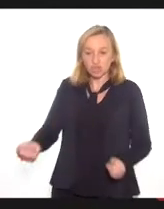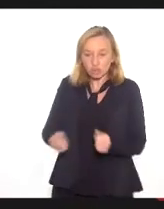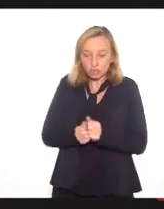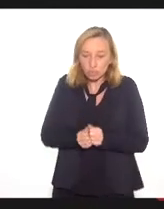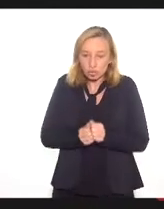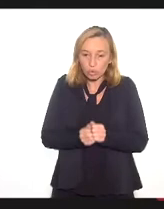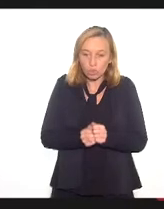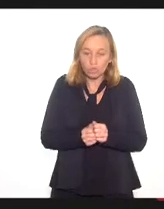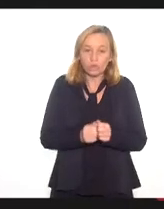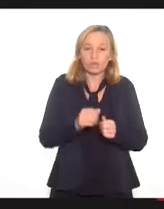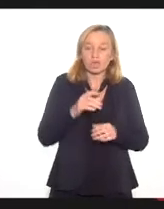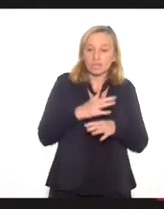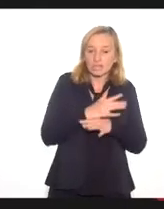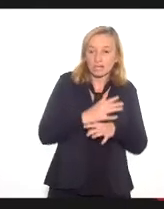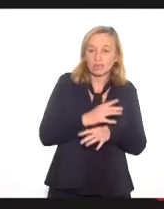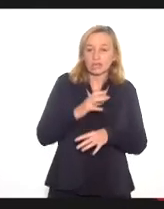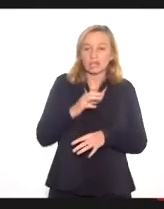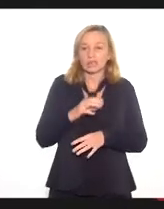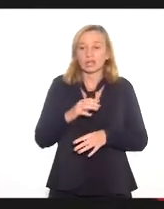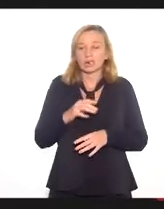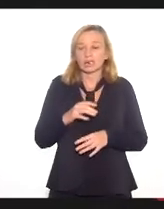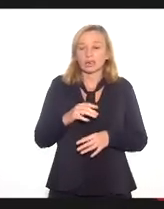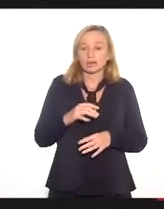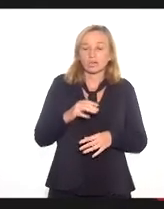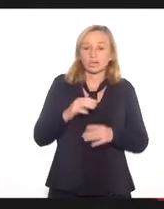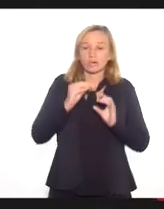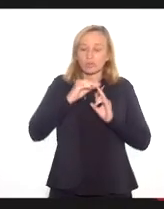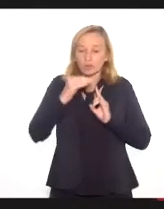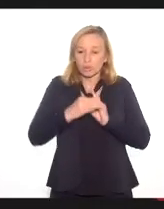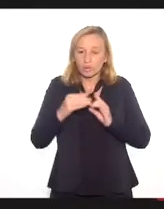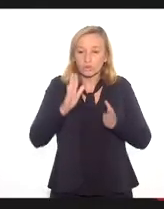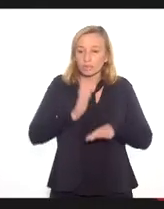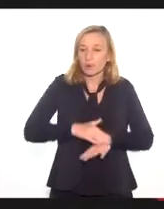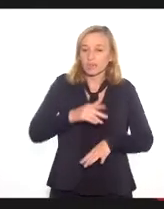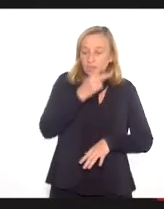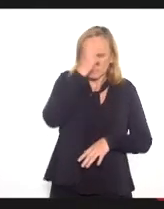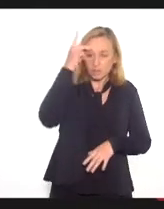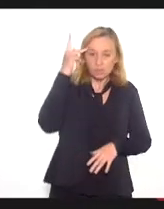juntou com a Sais Brasil, com o Dados do Bem, a Fiocruz e mais um monte de gente